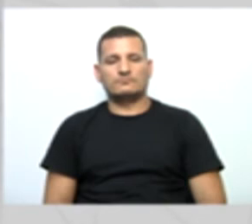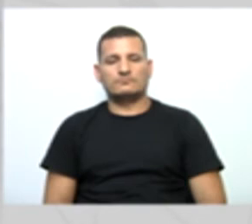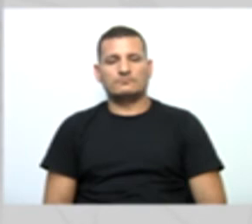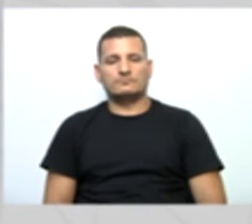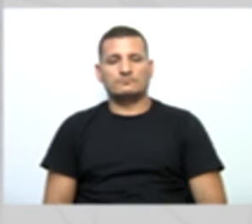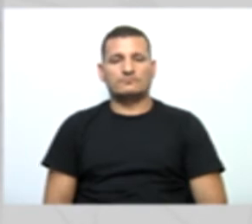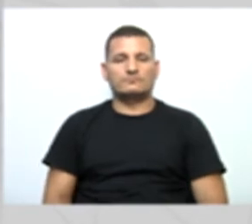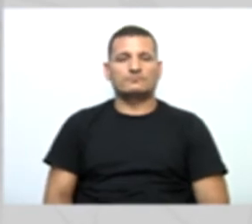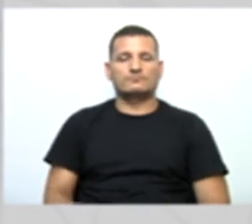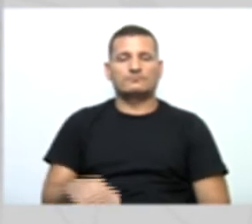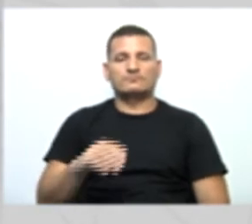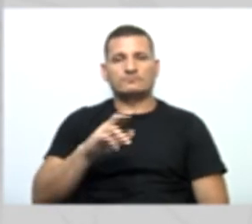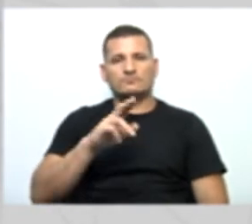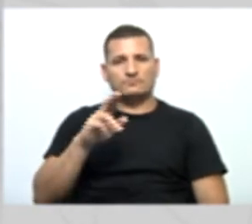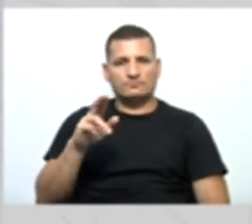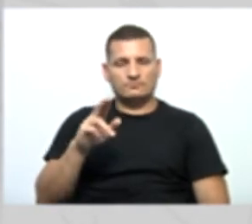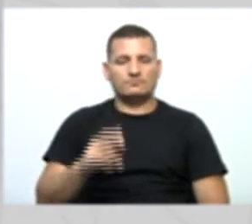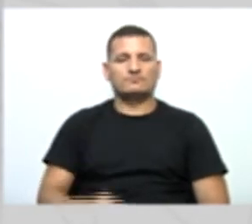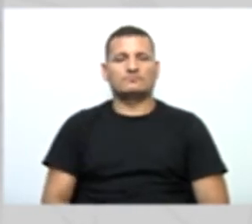Chamado